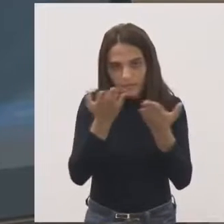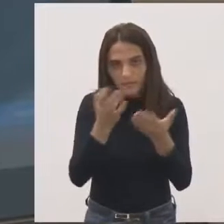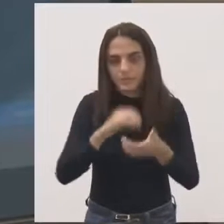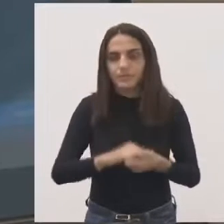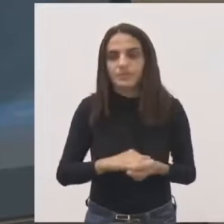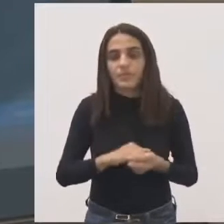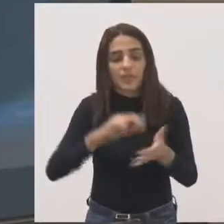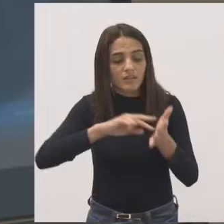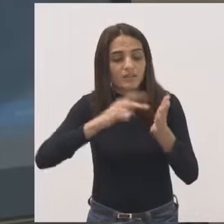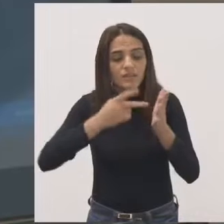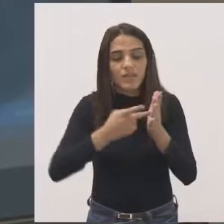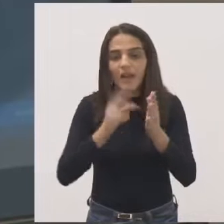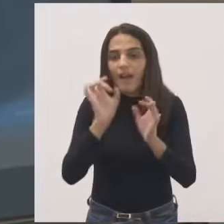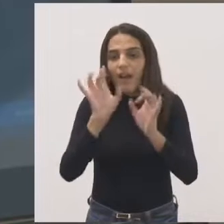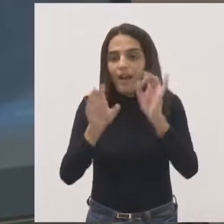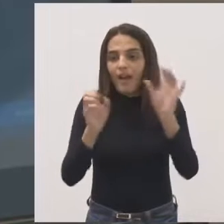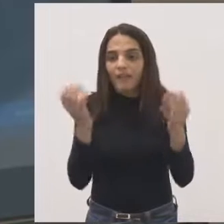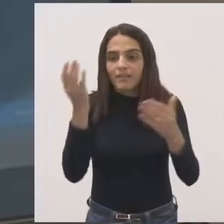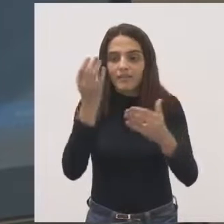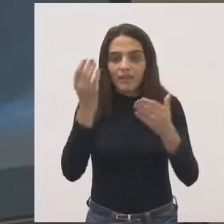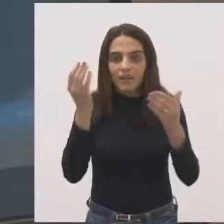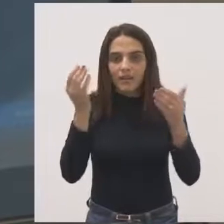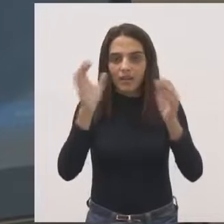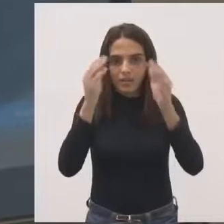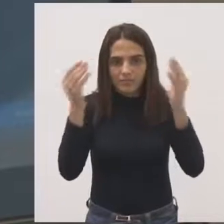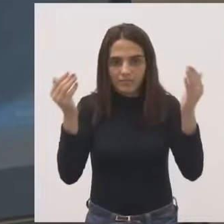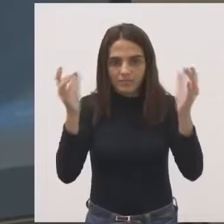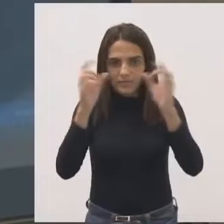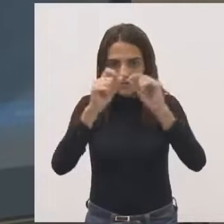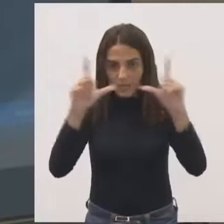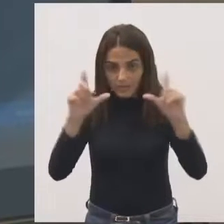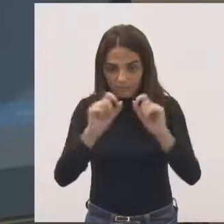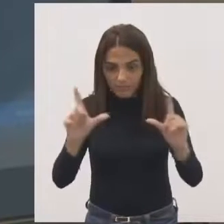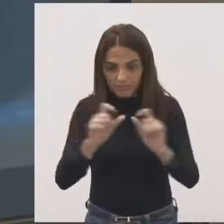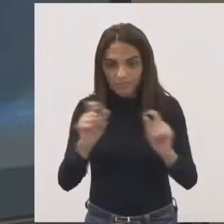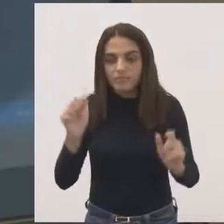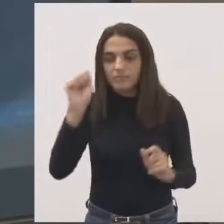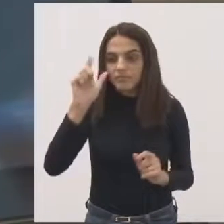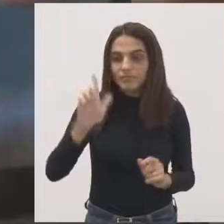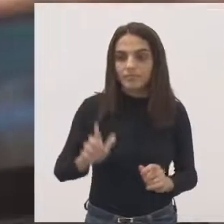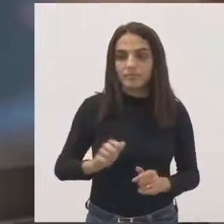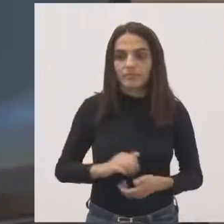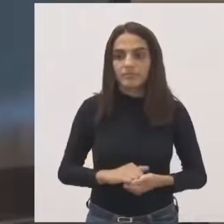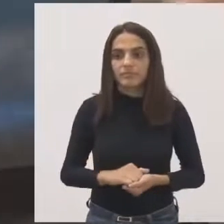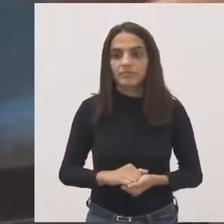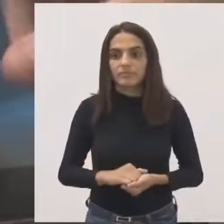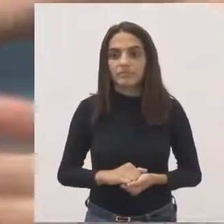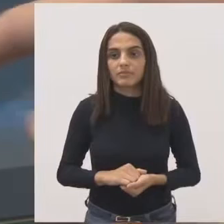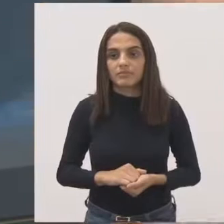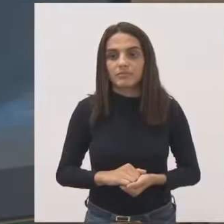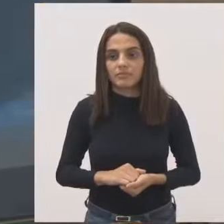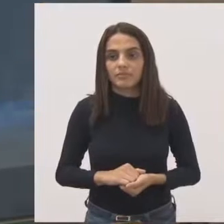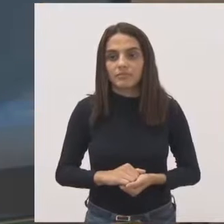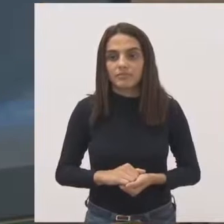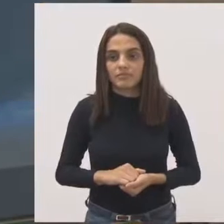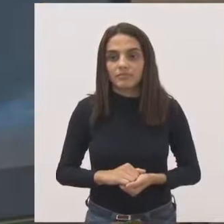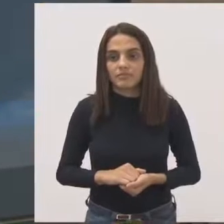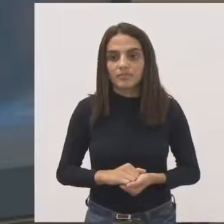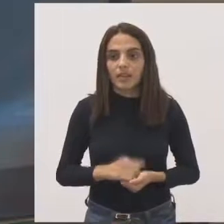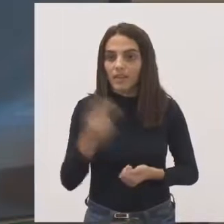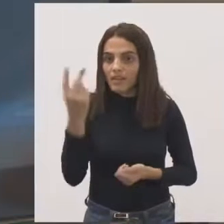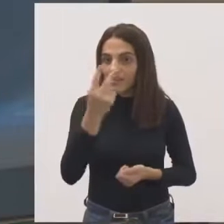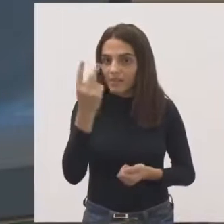O que significa cada tela azul, porque sempre que eu vejo aqui nas formações com a Ana, o pessoal vai sempre na segunda